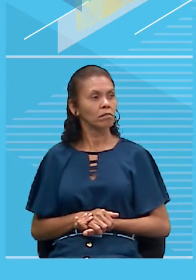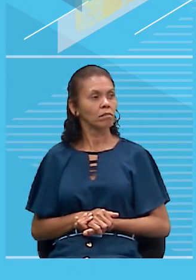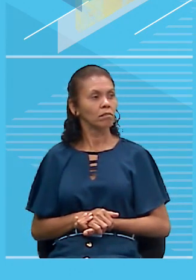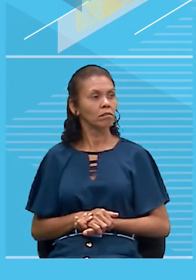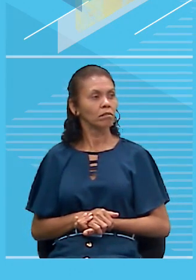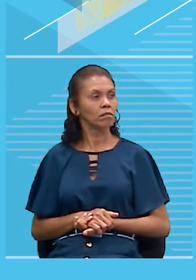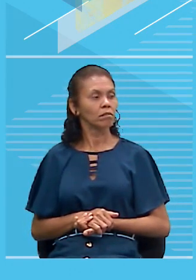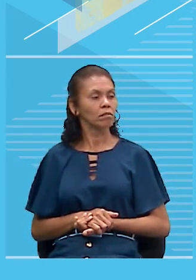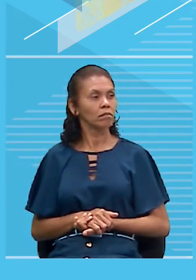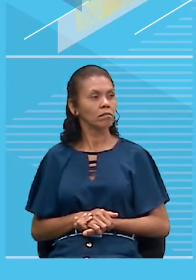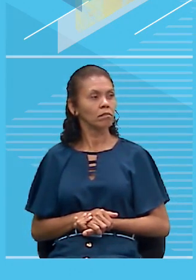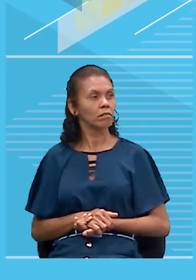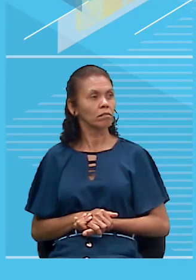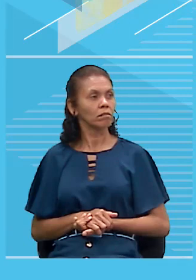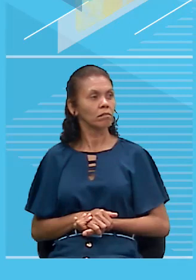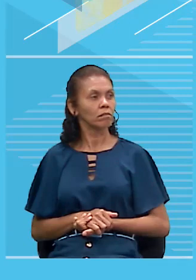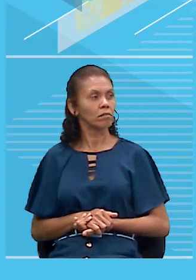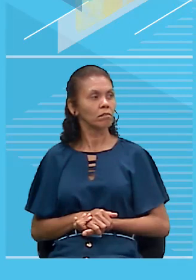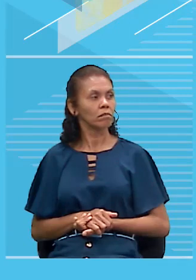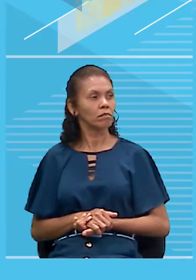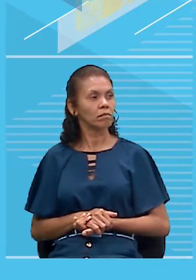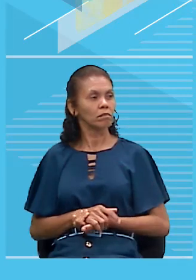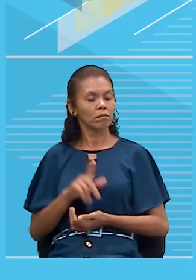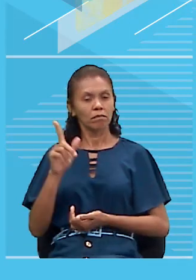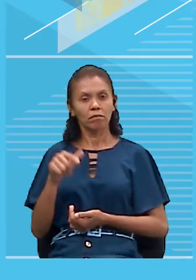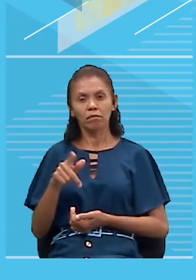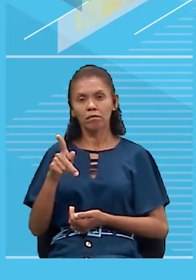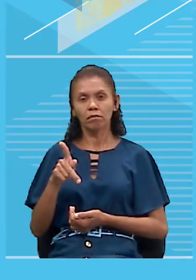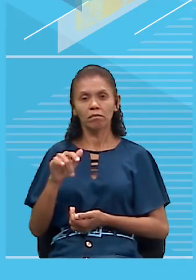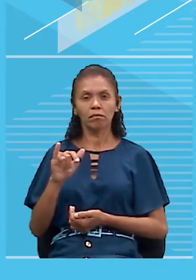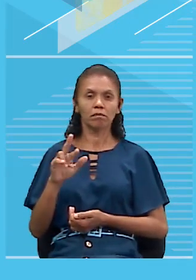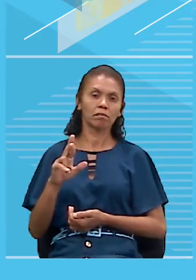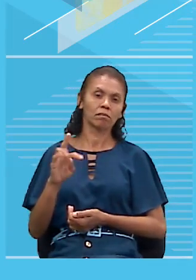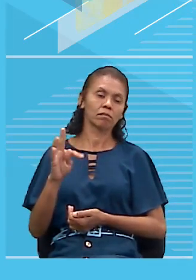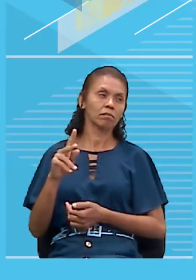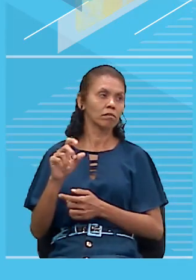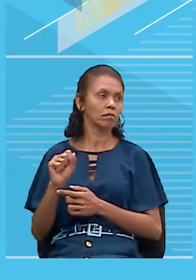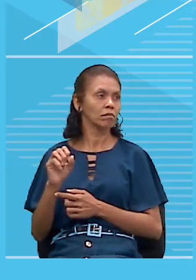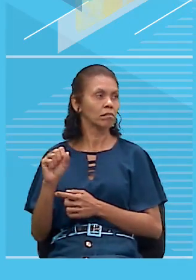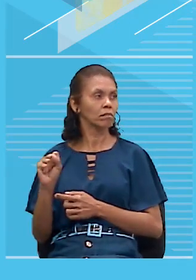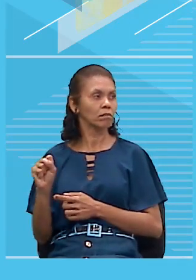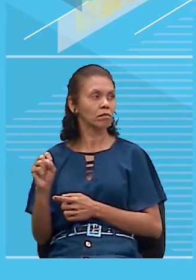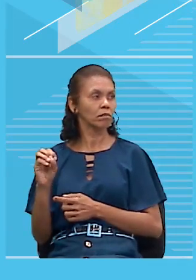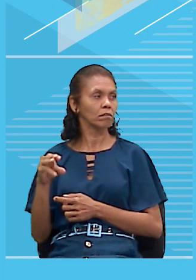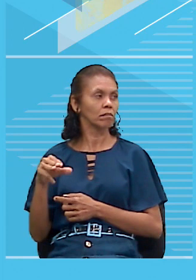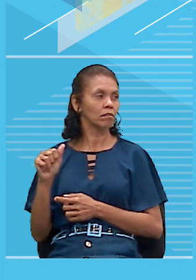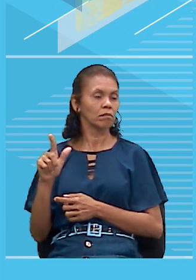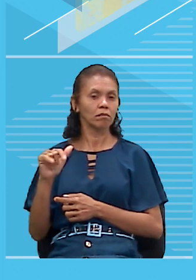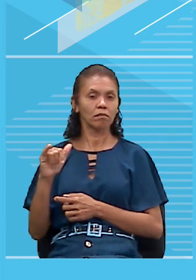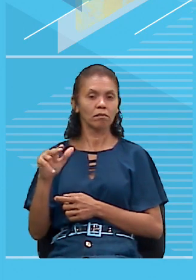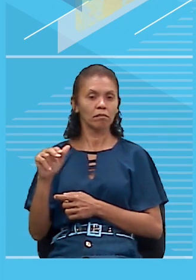aí Os Piratas são malignos Professor o bichinho bichinho